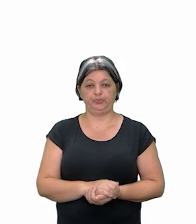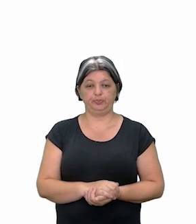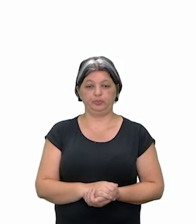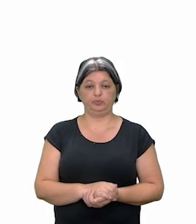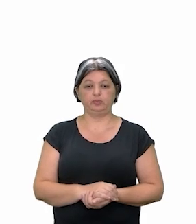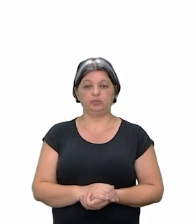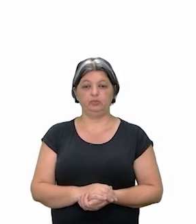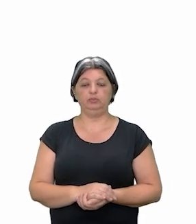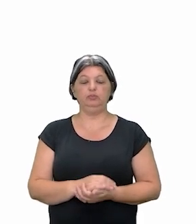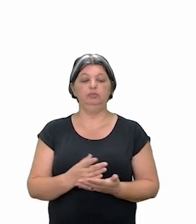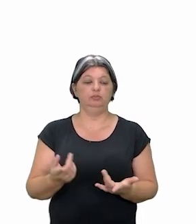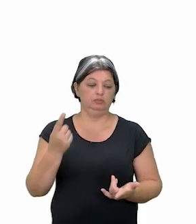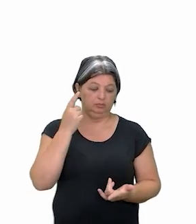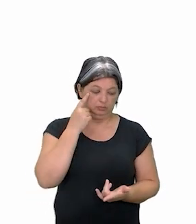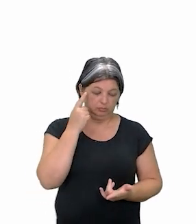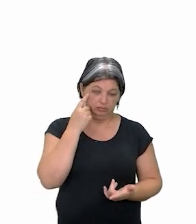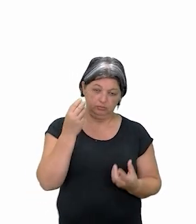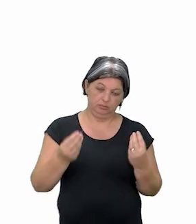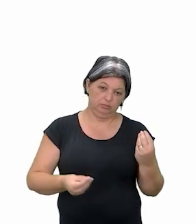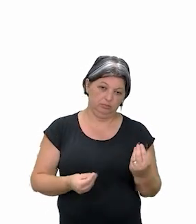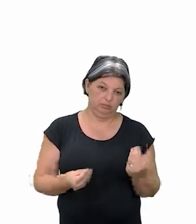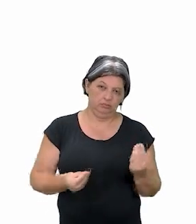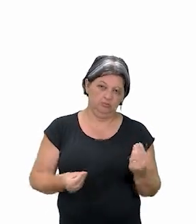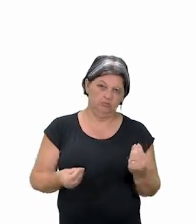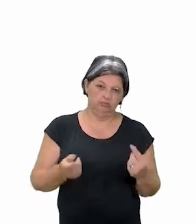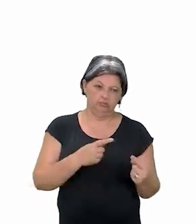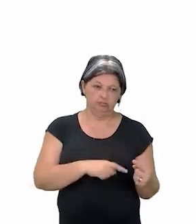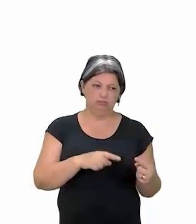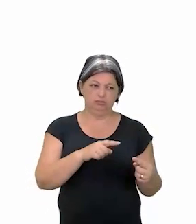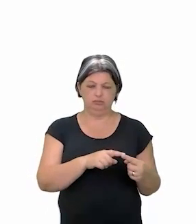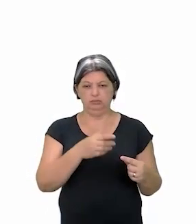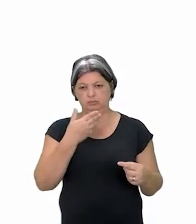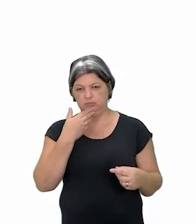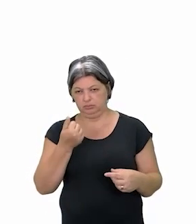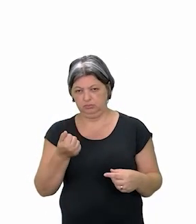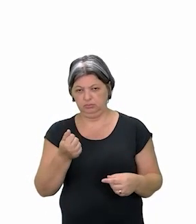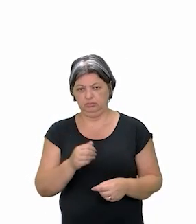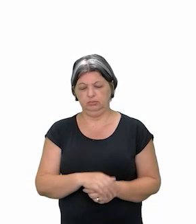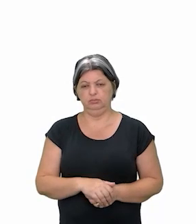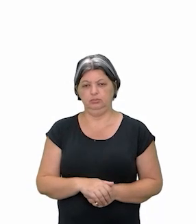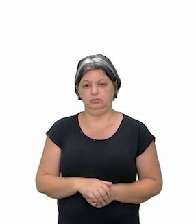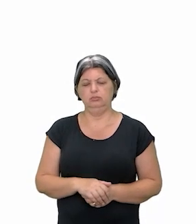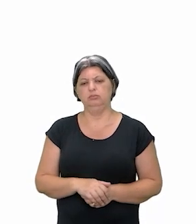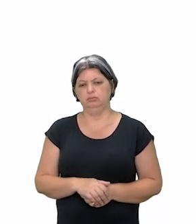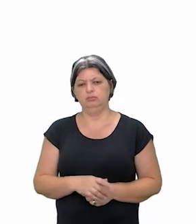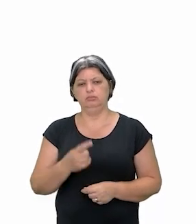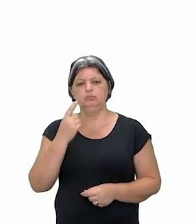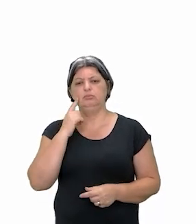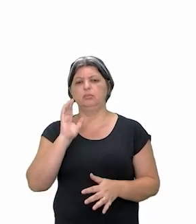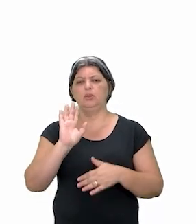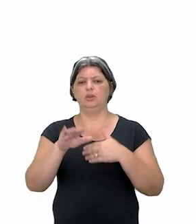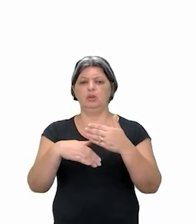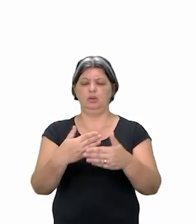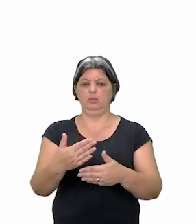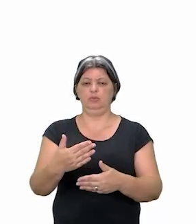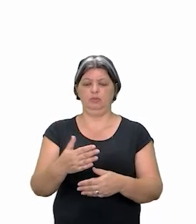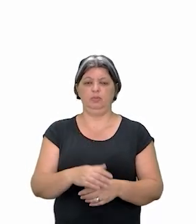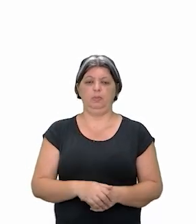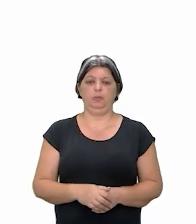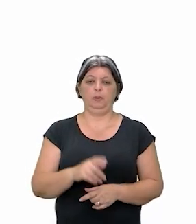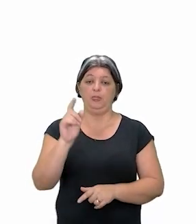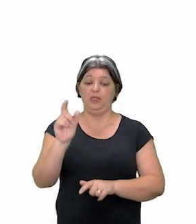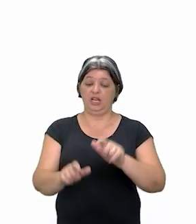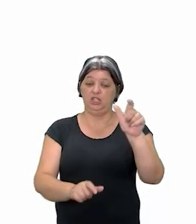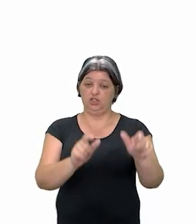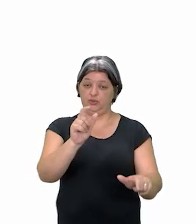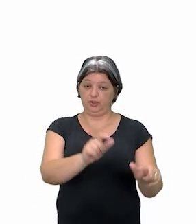pensa, né, no qual seria o ideal, como a gente consegue identificar melhor esse desenvolvimento, né,